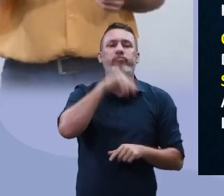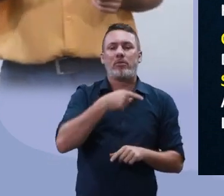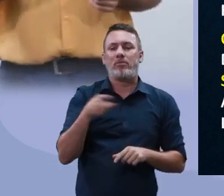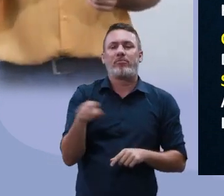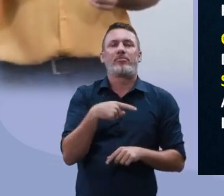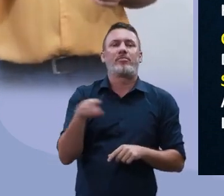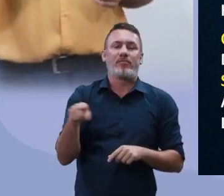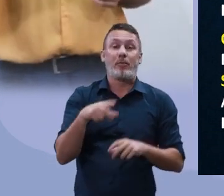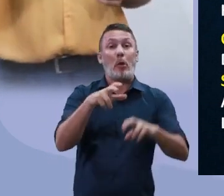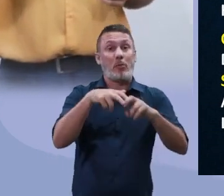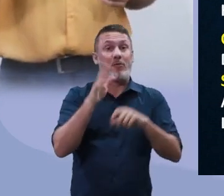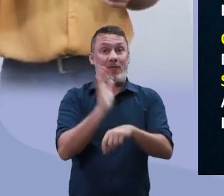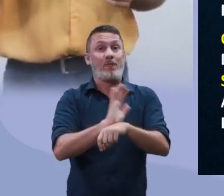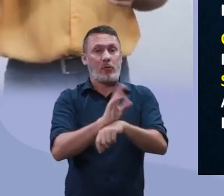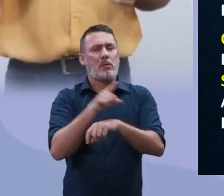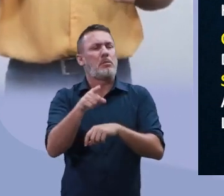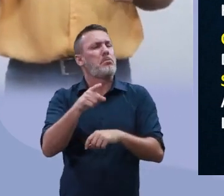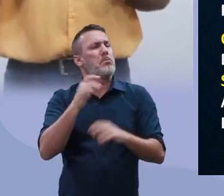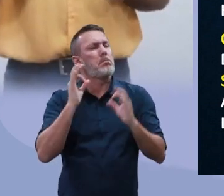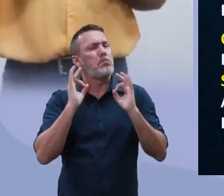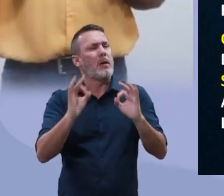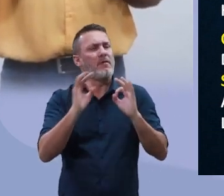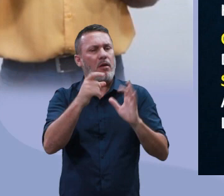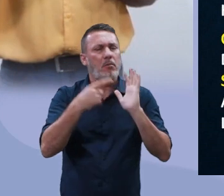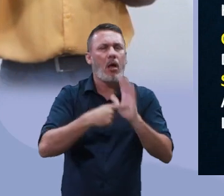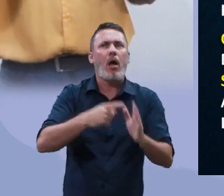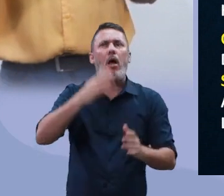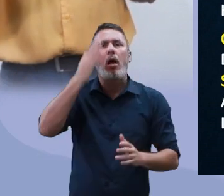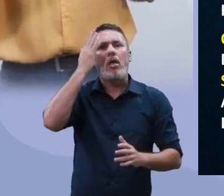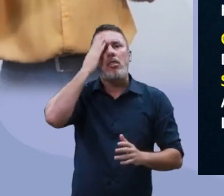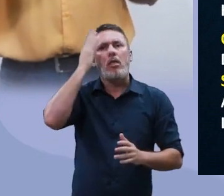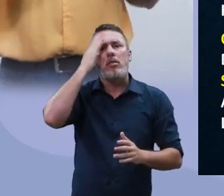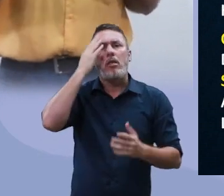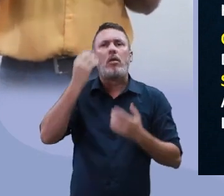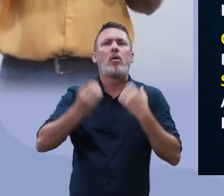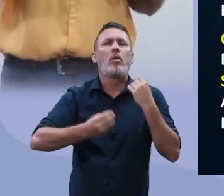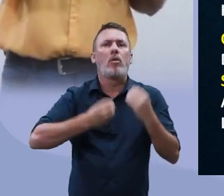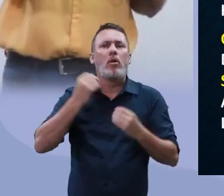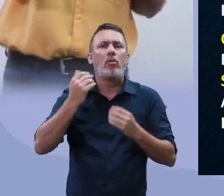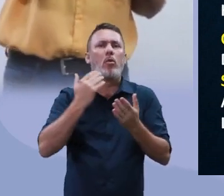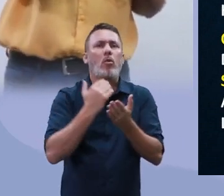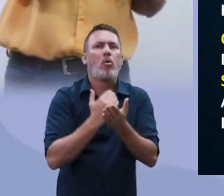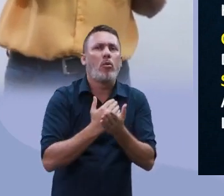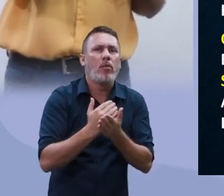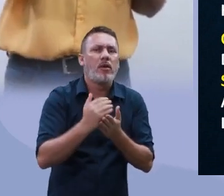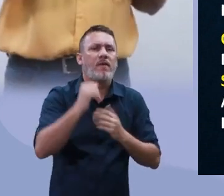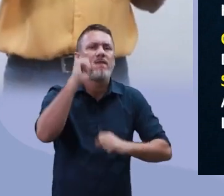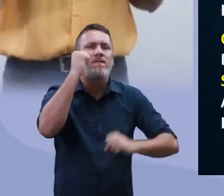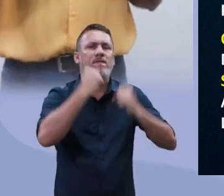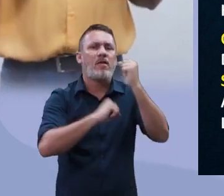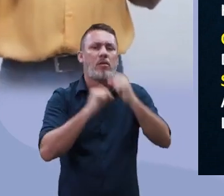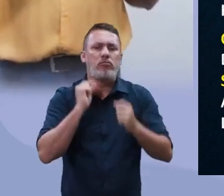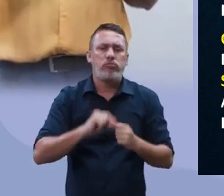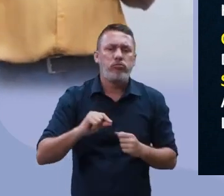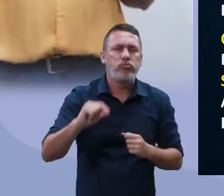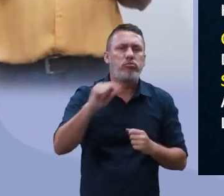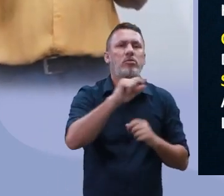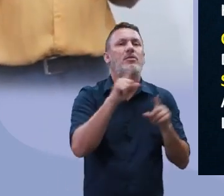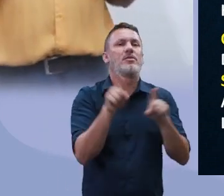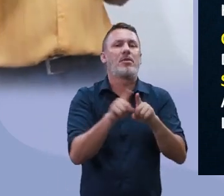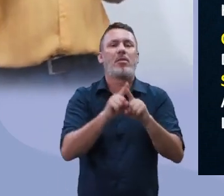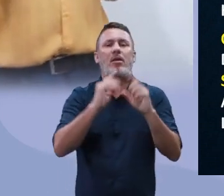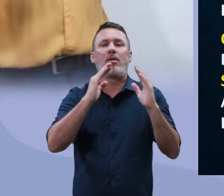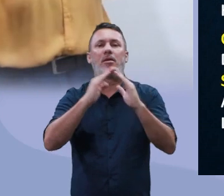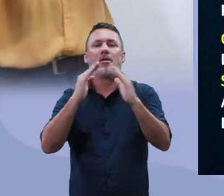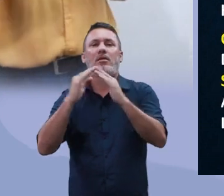esses trabalhadores. Então o filme do Chaplin ele é fantástico para você entender o processo de industrialização, assim como também o